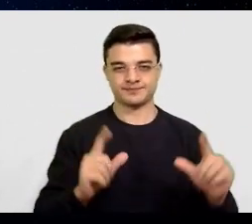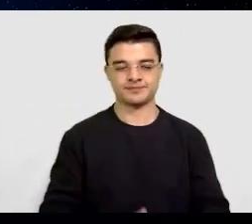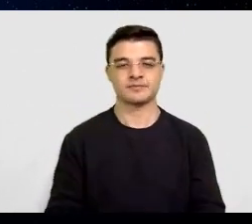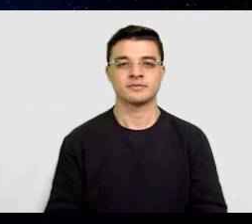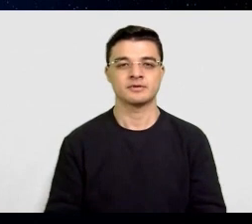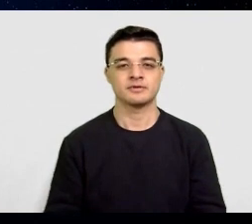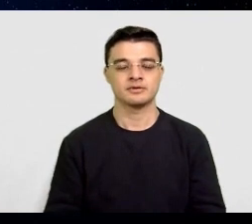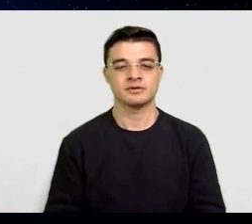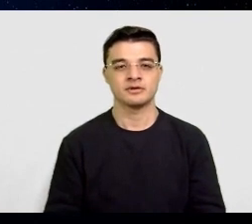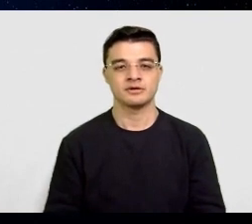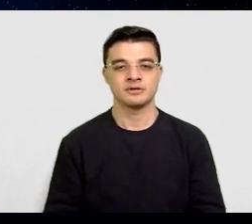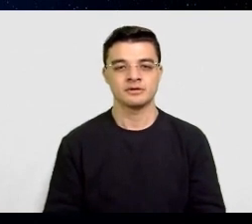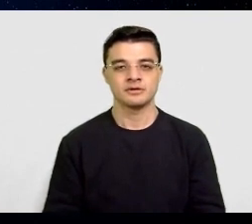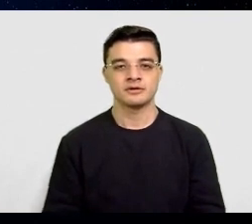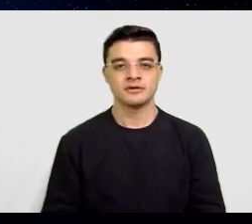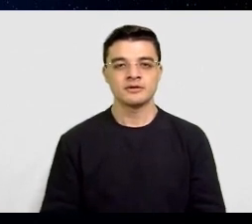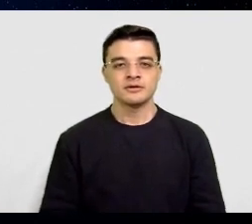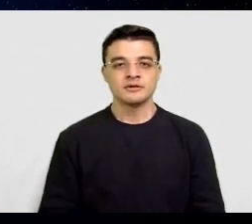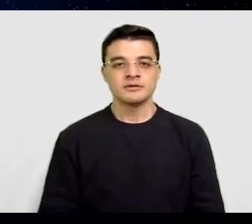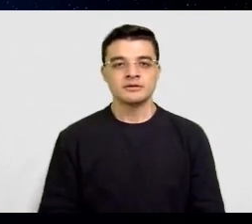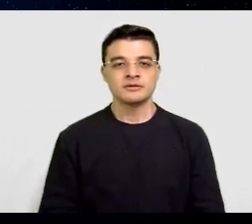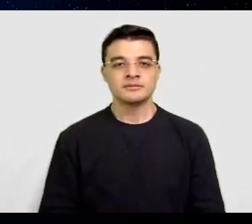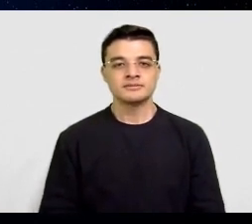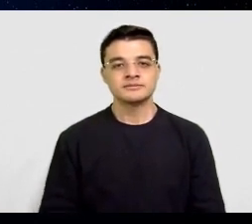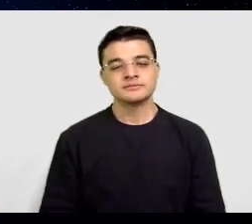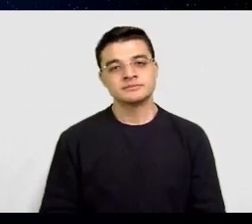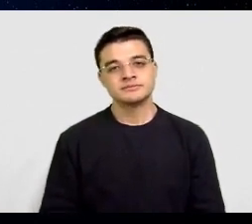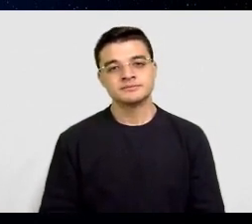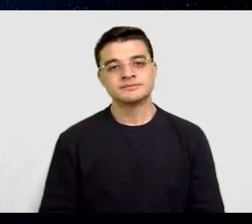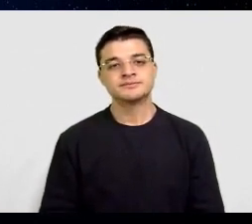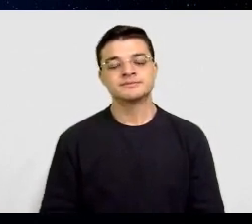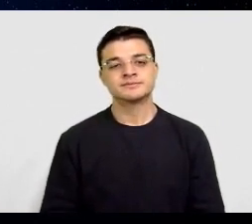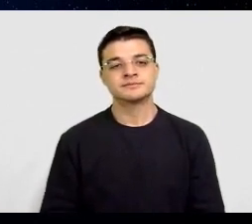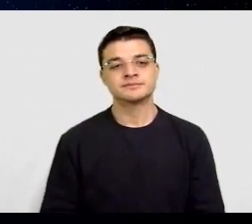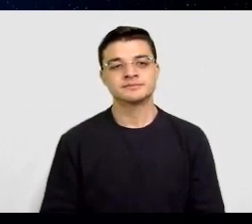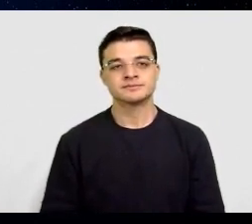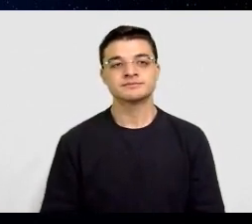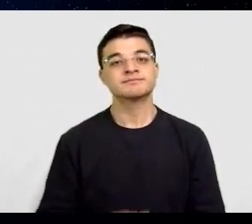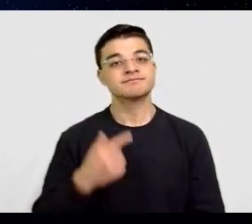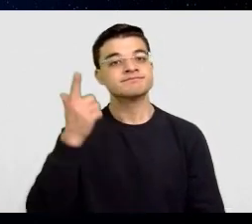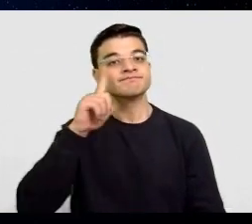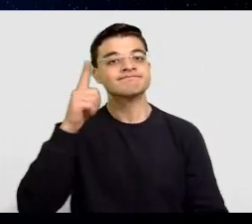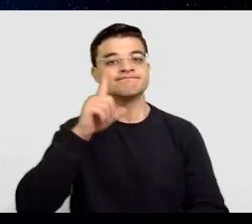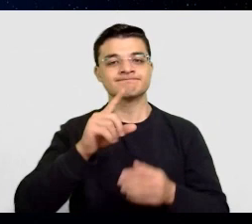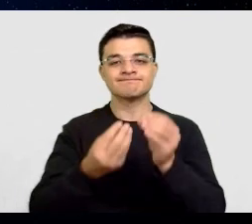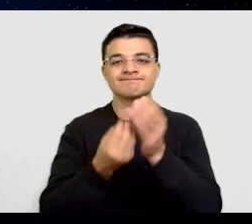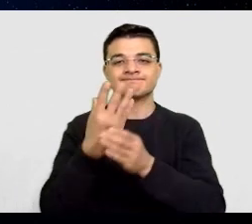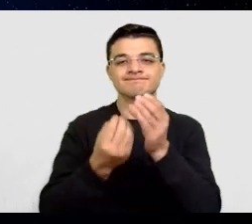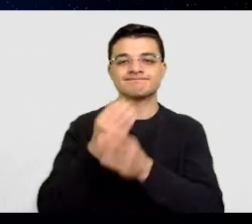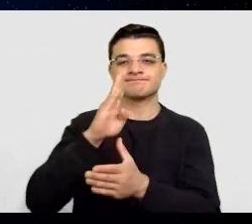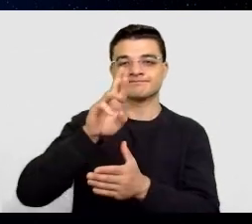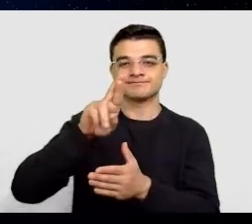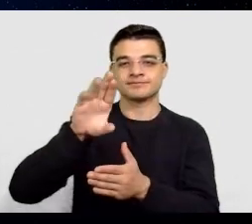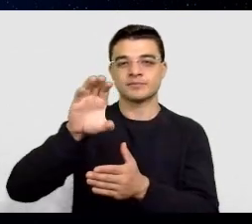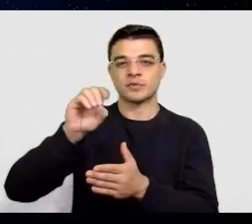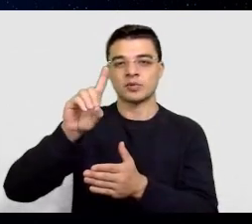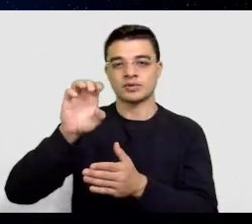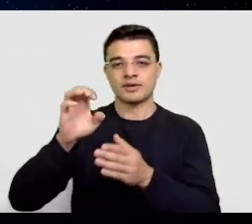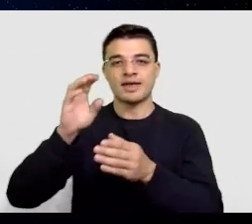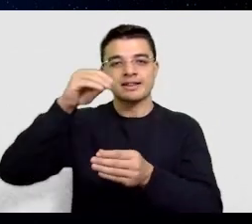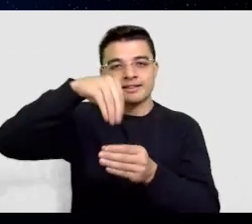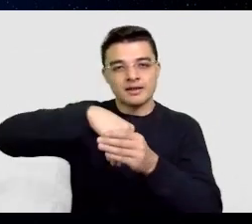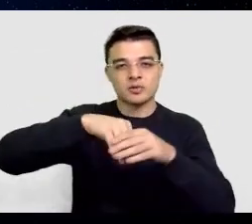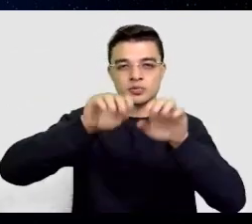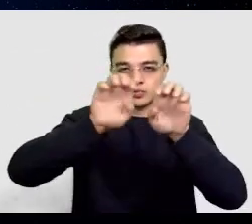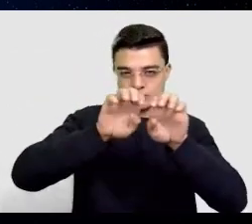funcionamento dela, mas, basicamente, ela me permitiu gerar BR Codes dentro da estrutura válida, mas com os